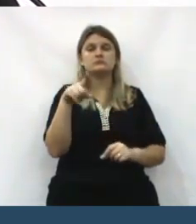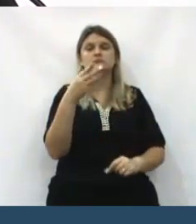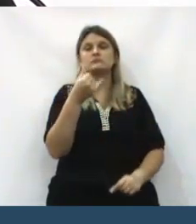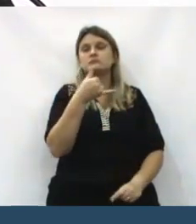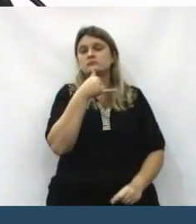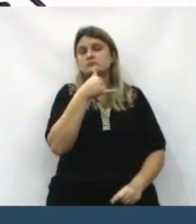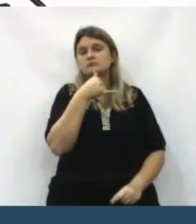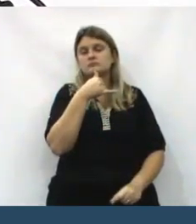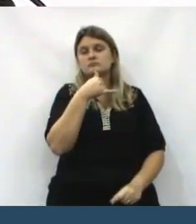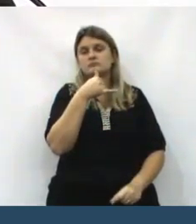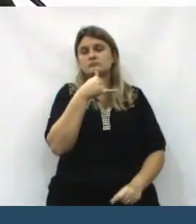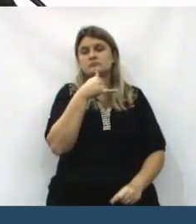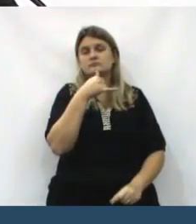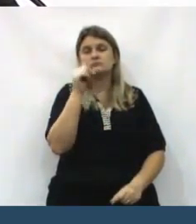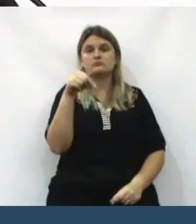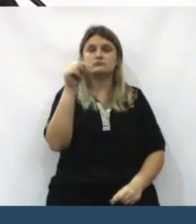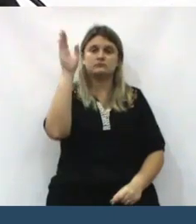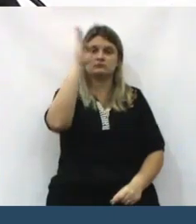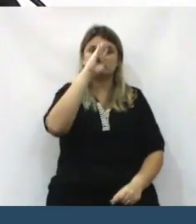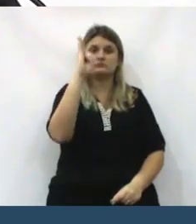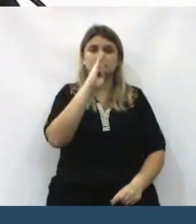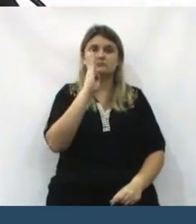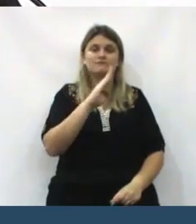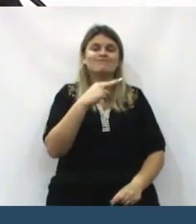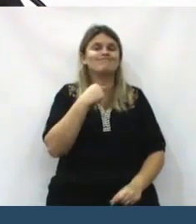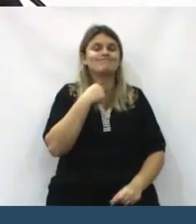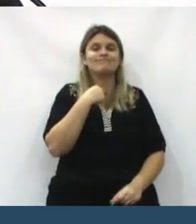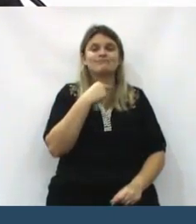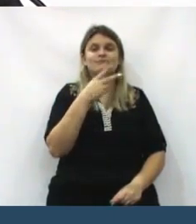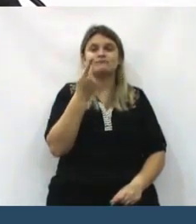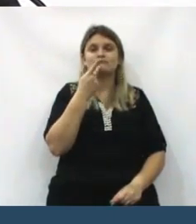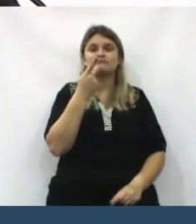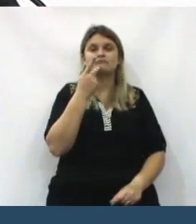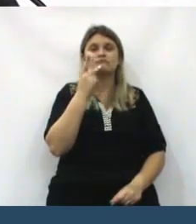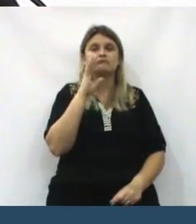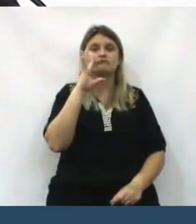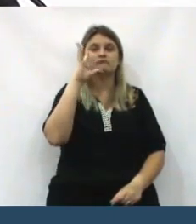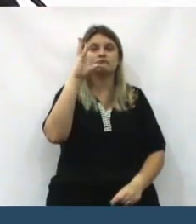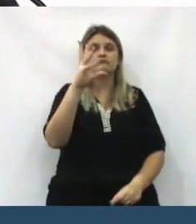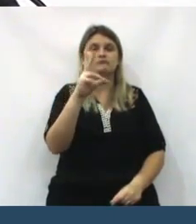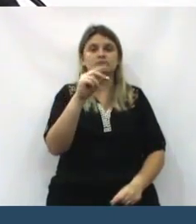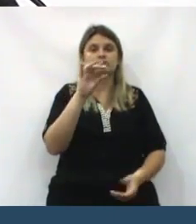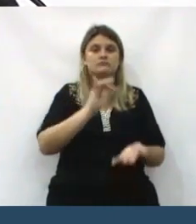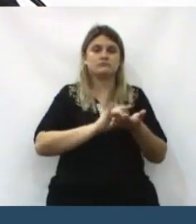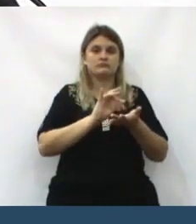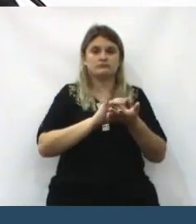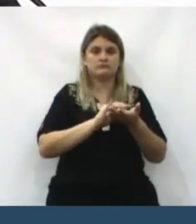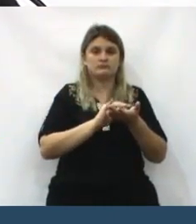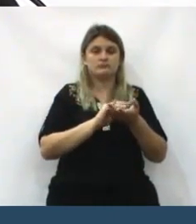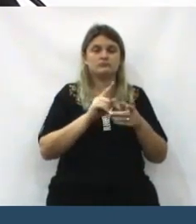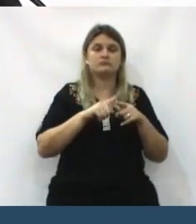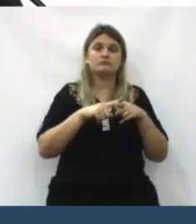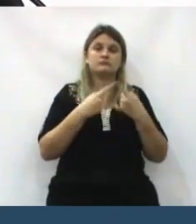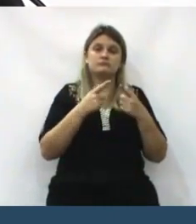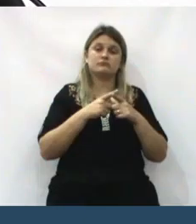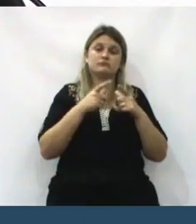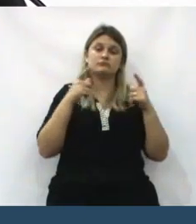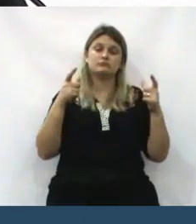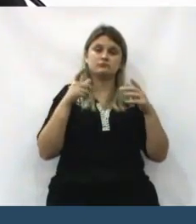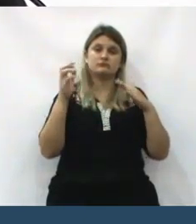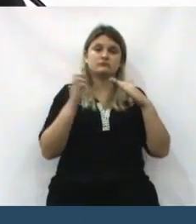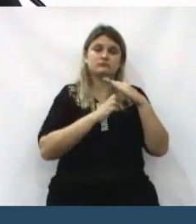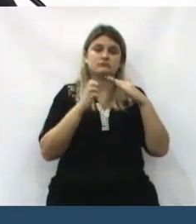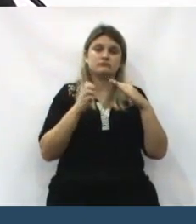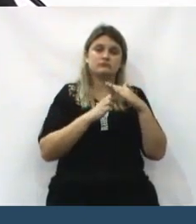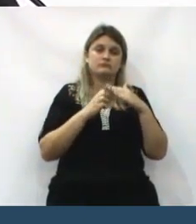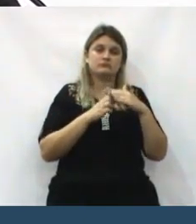que, infelizmente, no Brasil, não podemos jogar todos no mesmo tacho, mas grande parte